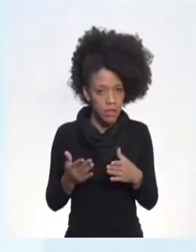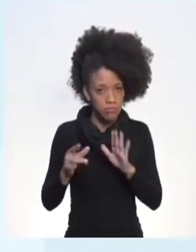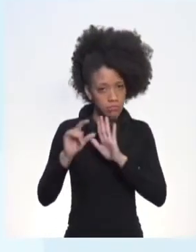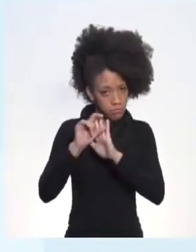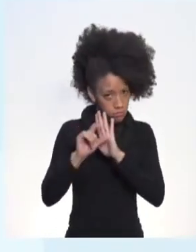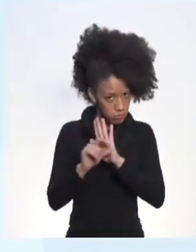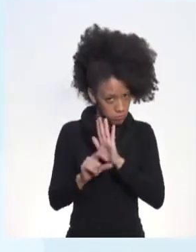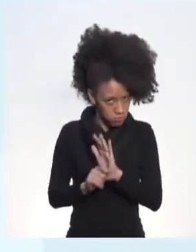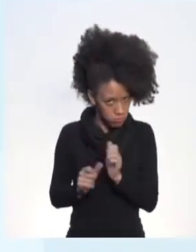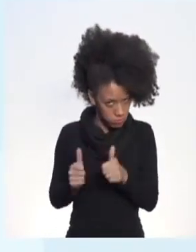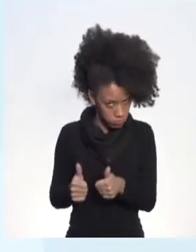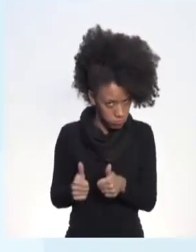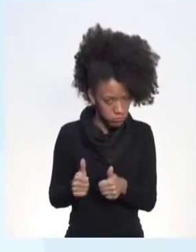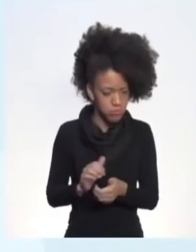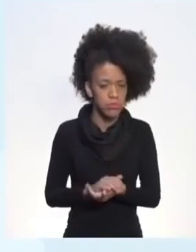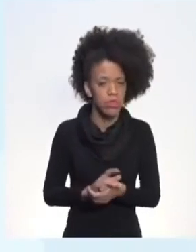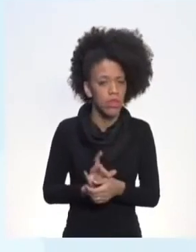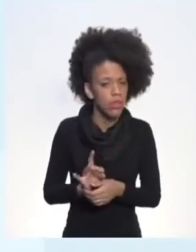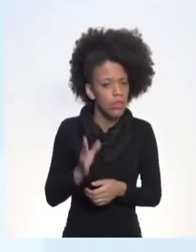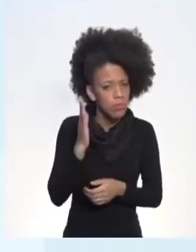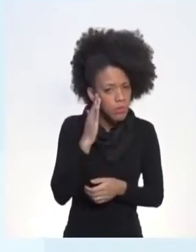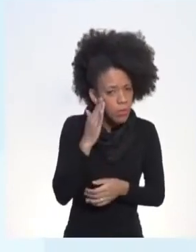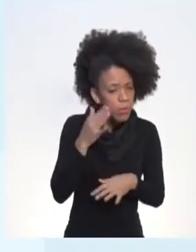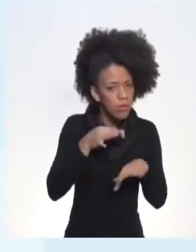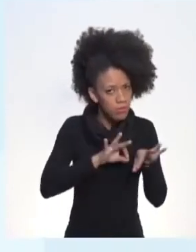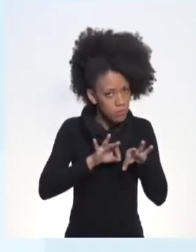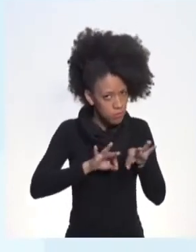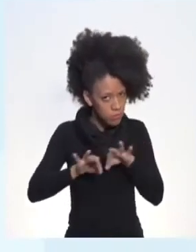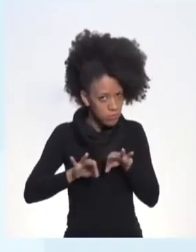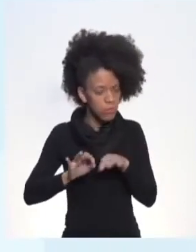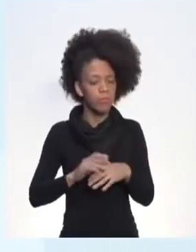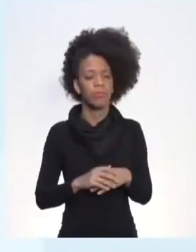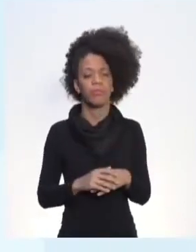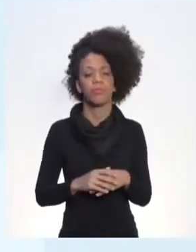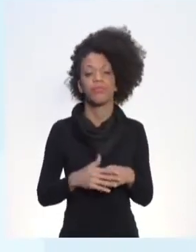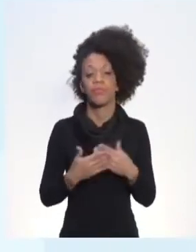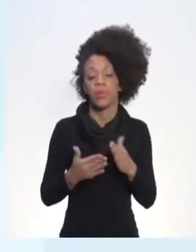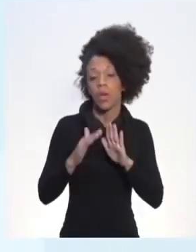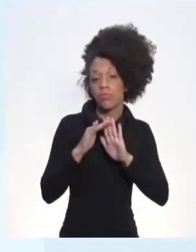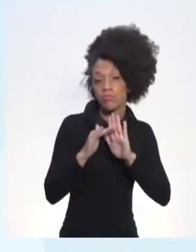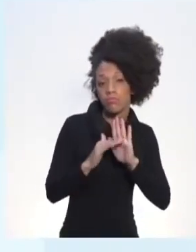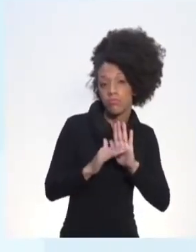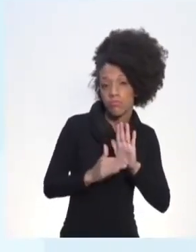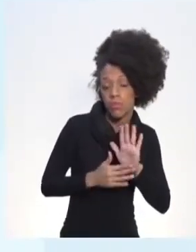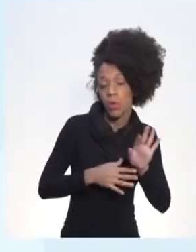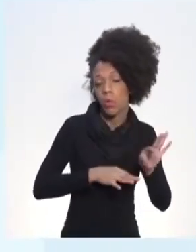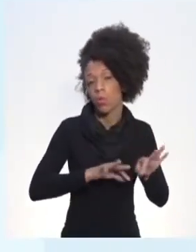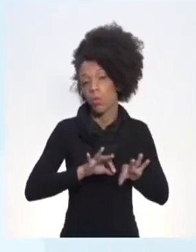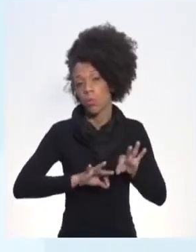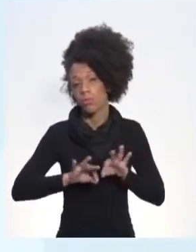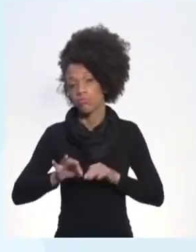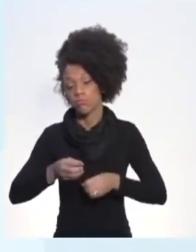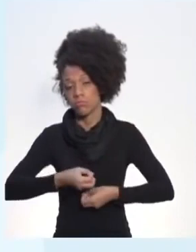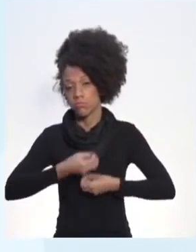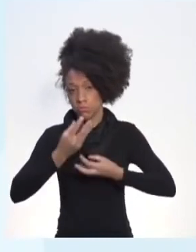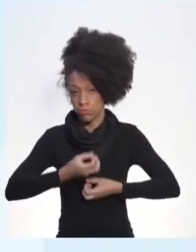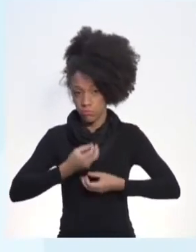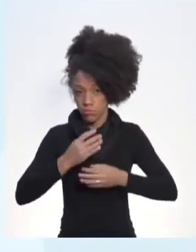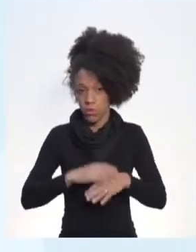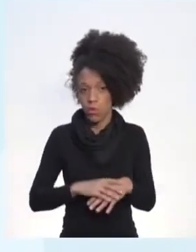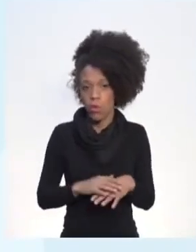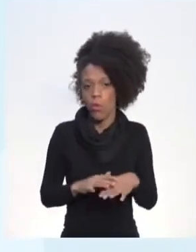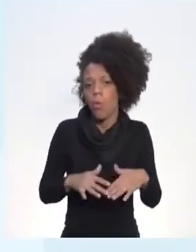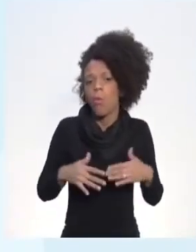tópicos agora, tá? Só para a gente depois reorganizar isso. Então, gente, é um roteiro, é um planejamento aí da notícia. Em